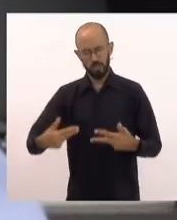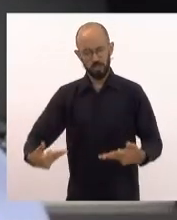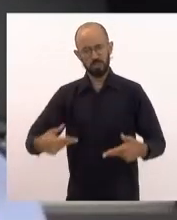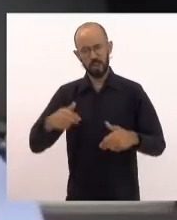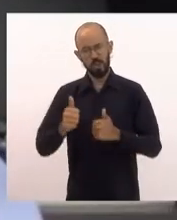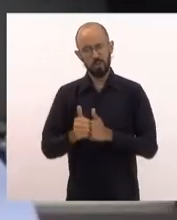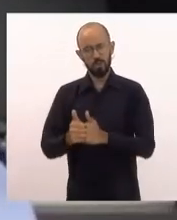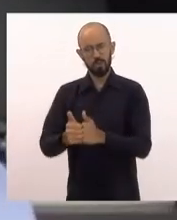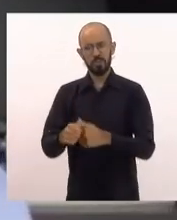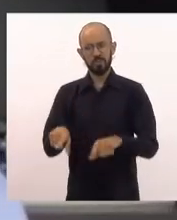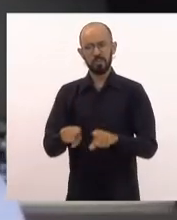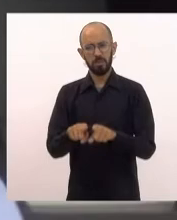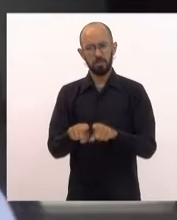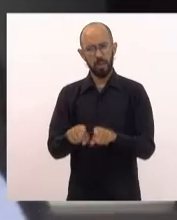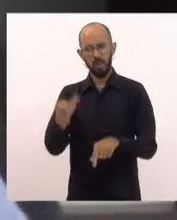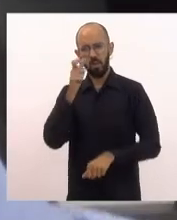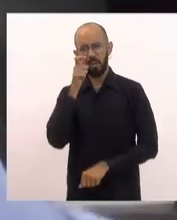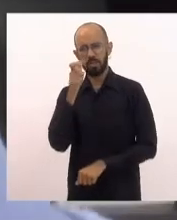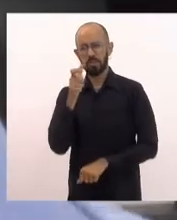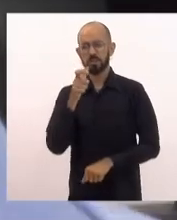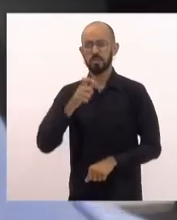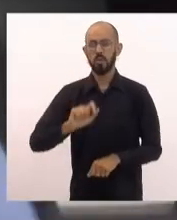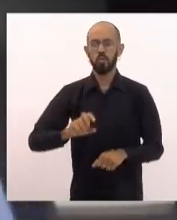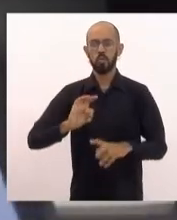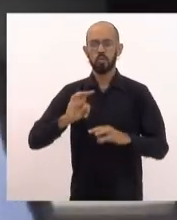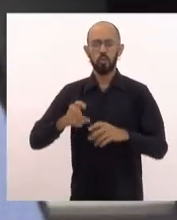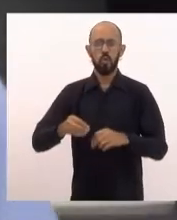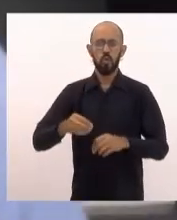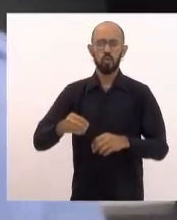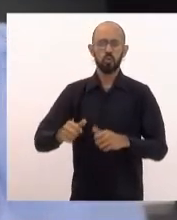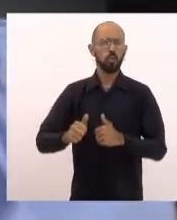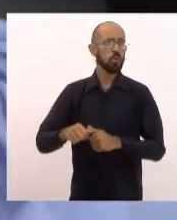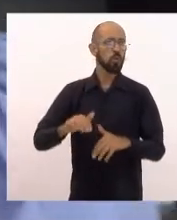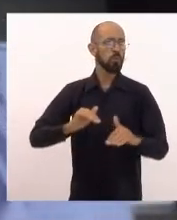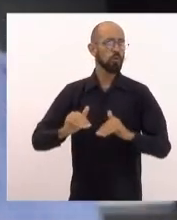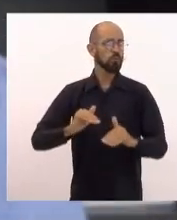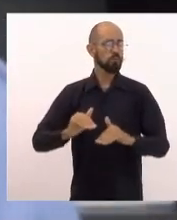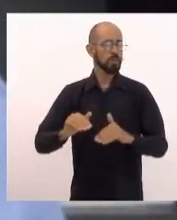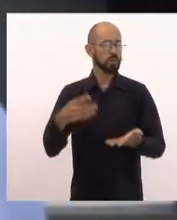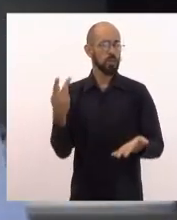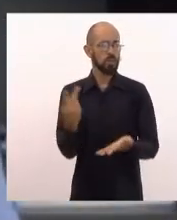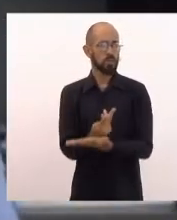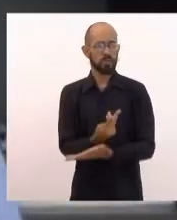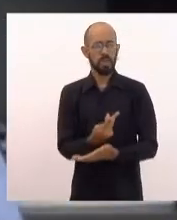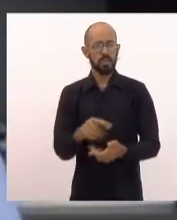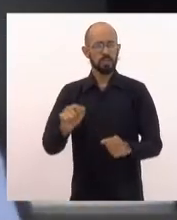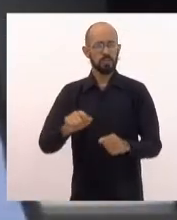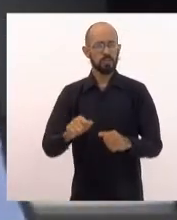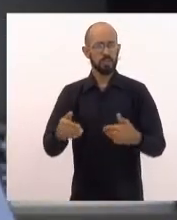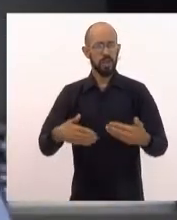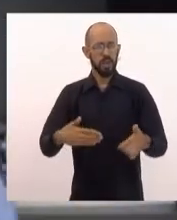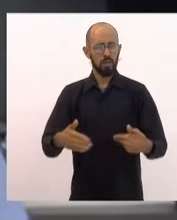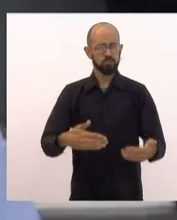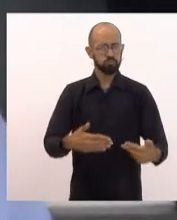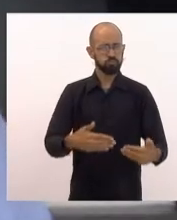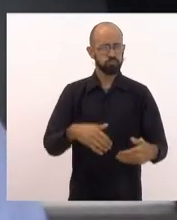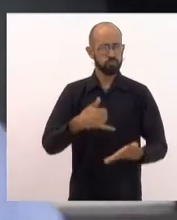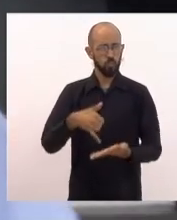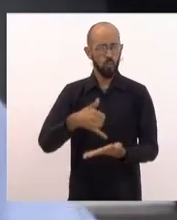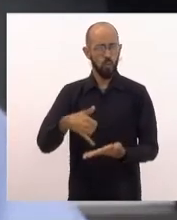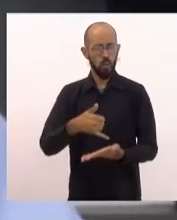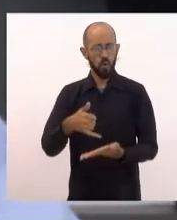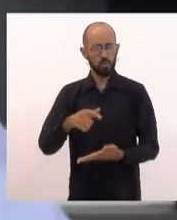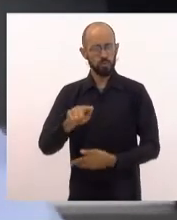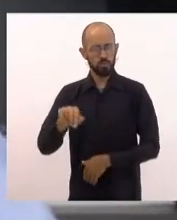acompanhado com muita atenção todo o movimento que se dá nessa cadeia da indústria do óleo e